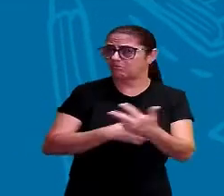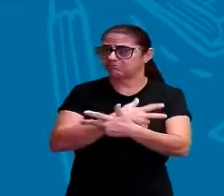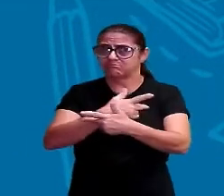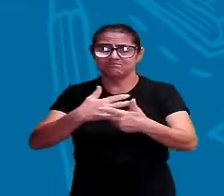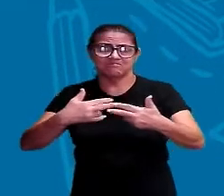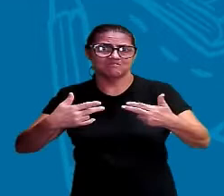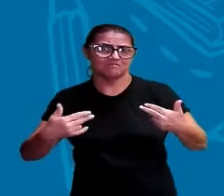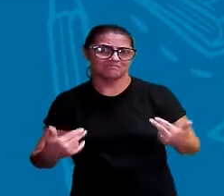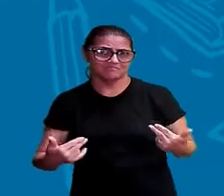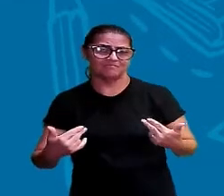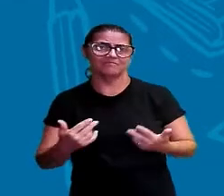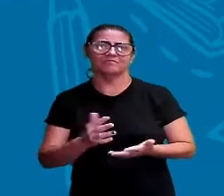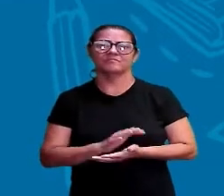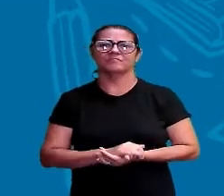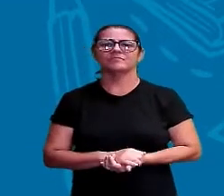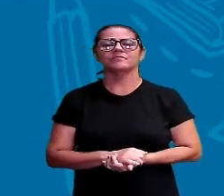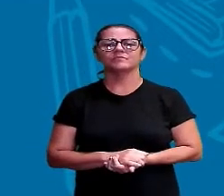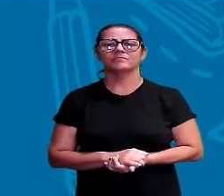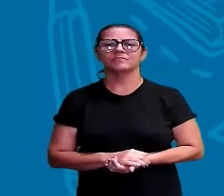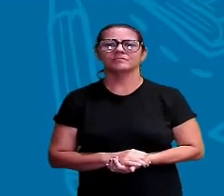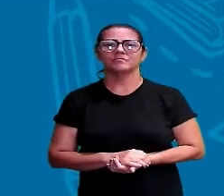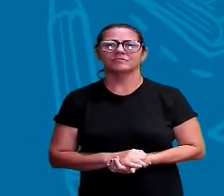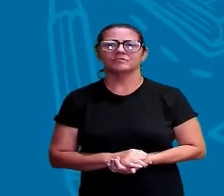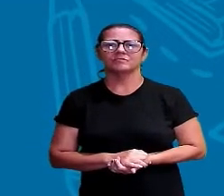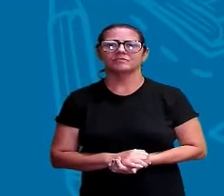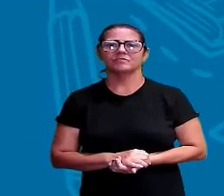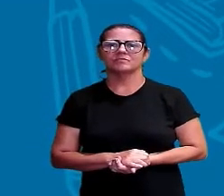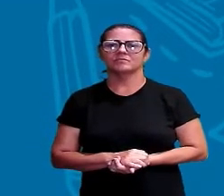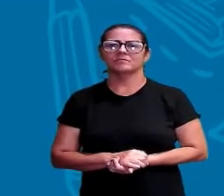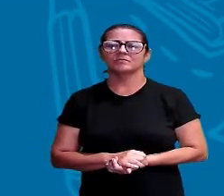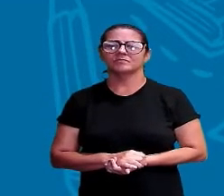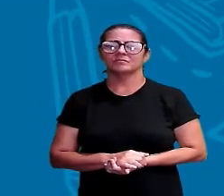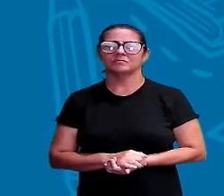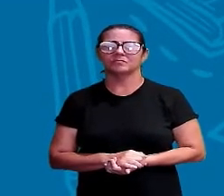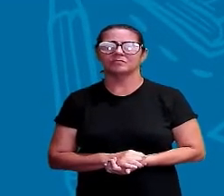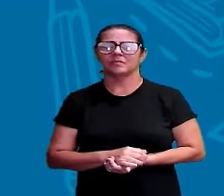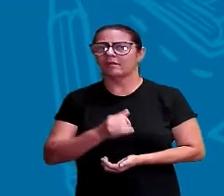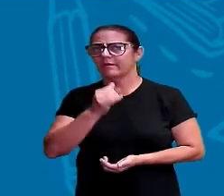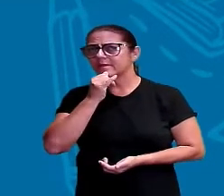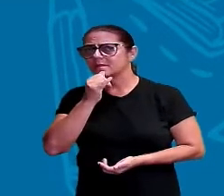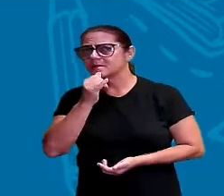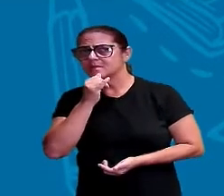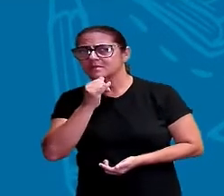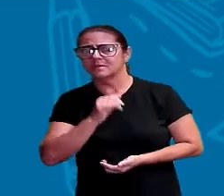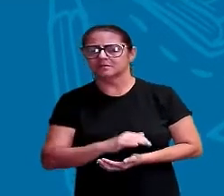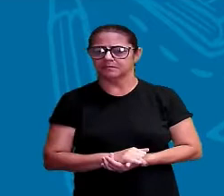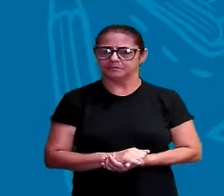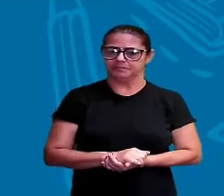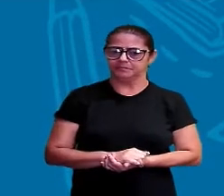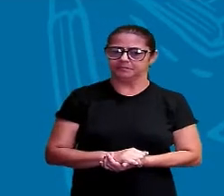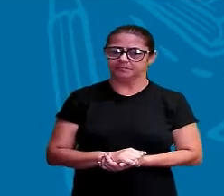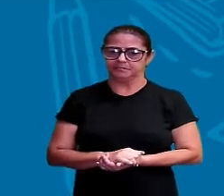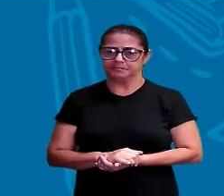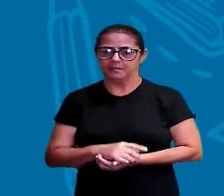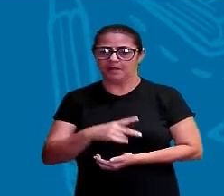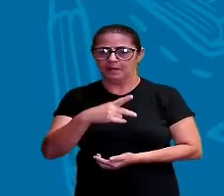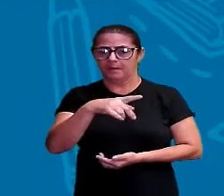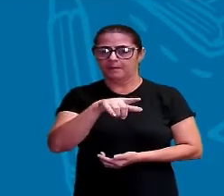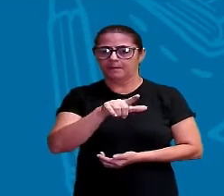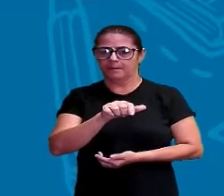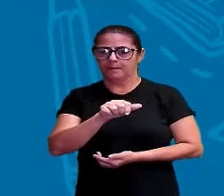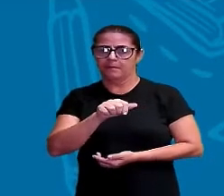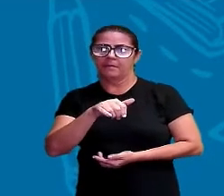instrumento, acompanhado aí com algum instrumento, certo? Vamos ao exemplo aí que diz, I played